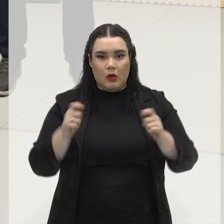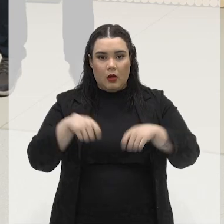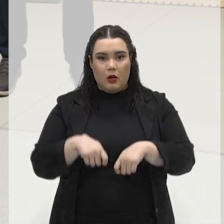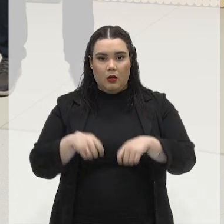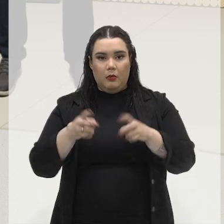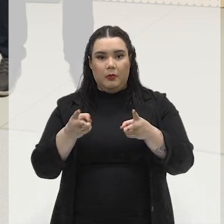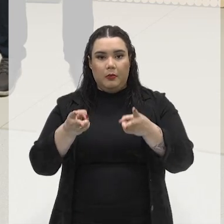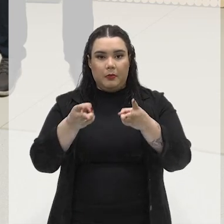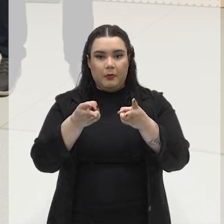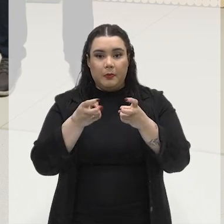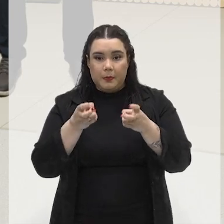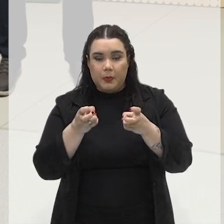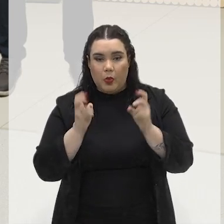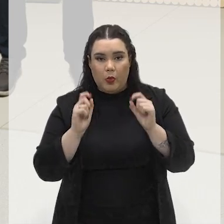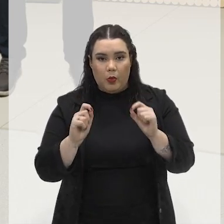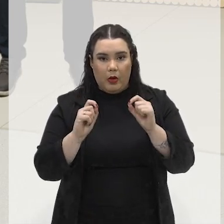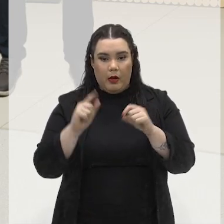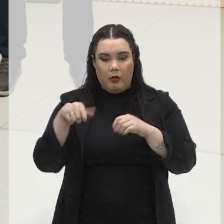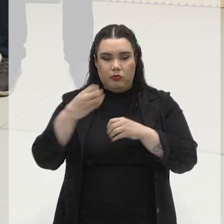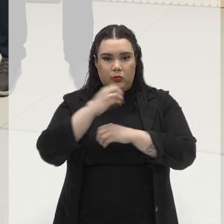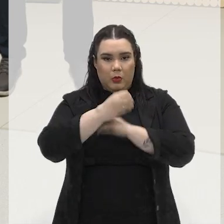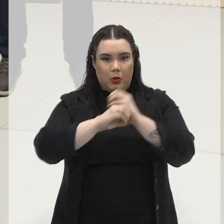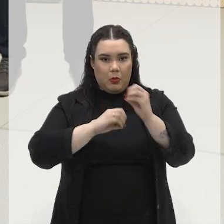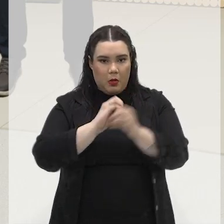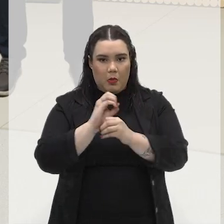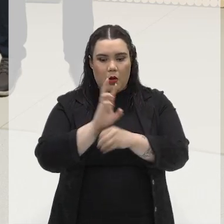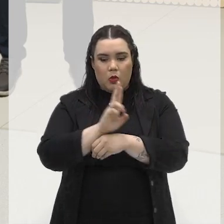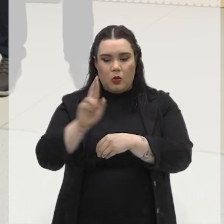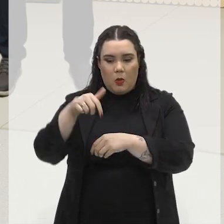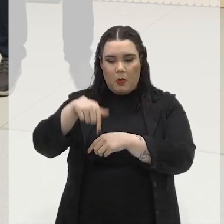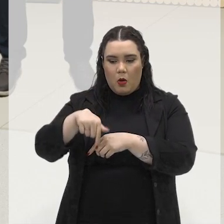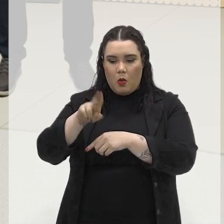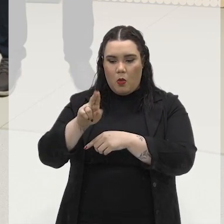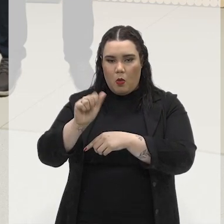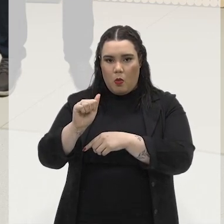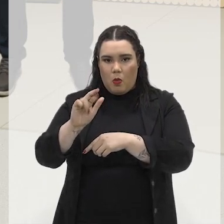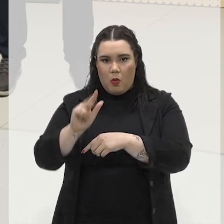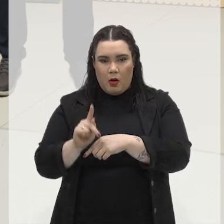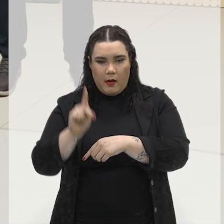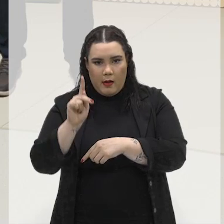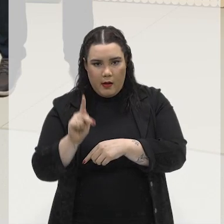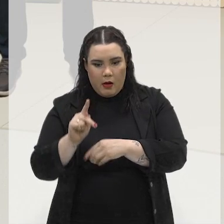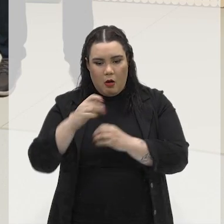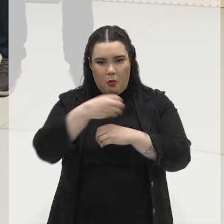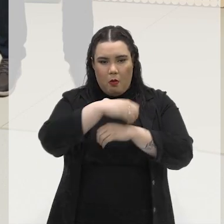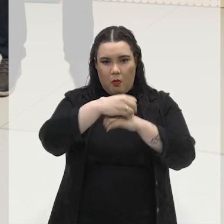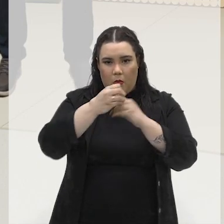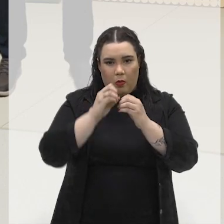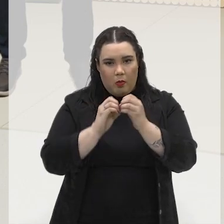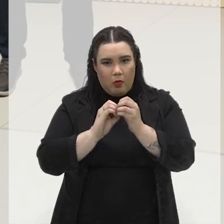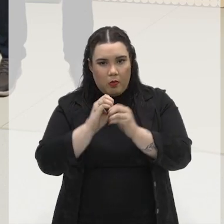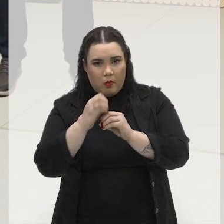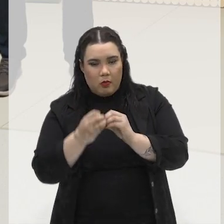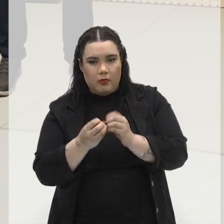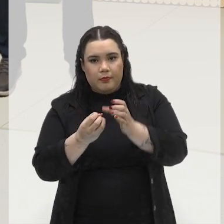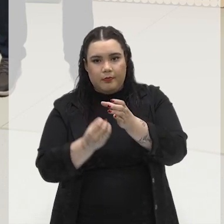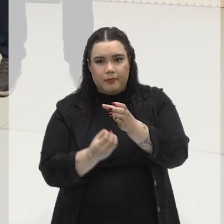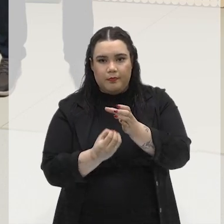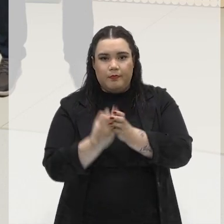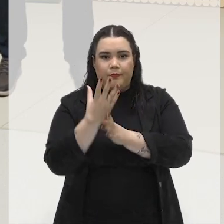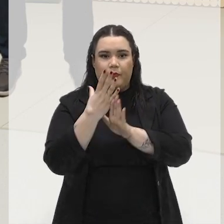observar que esses quarks aí, ao se agrupar, vão formar aquilo que nós chamamos de